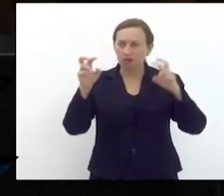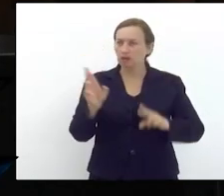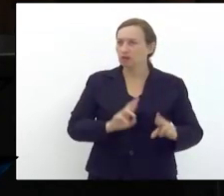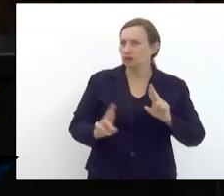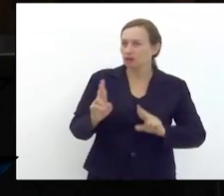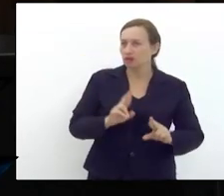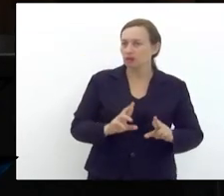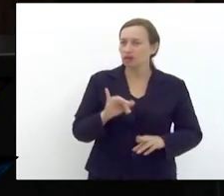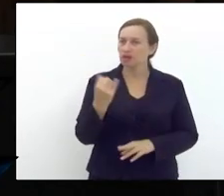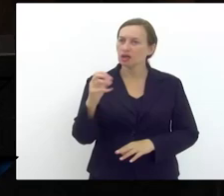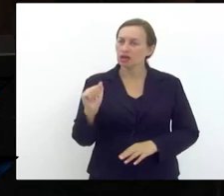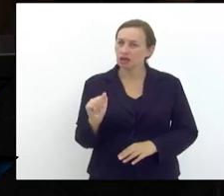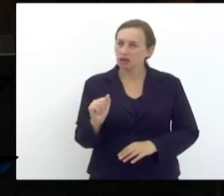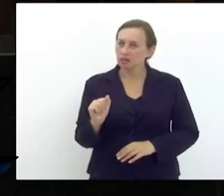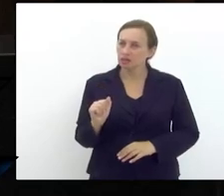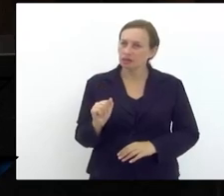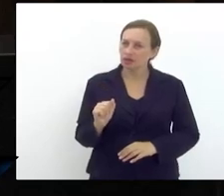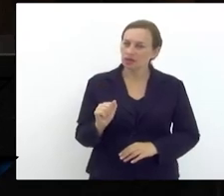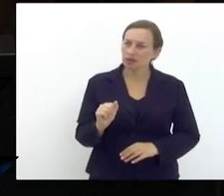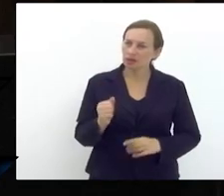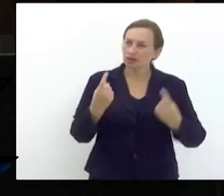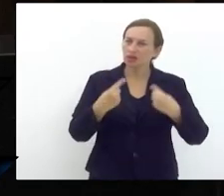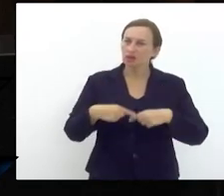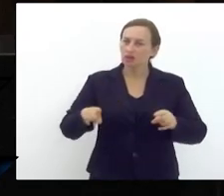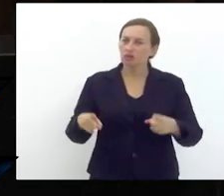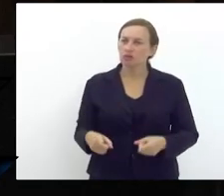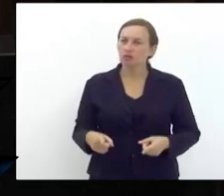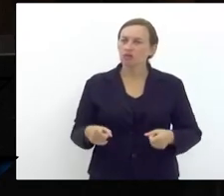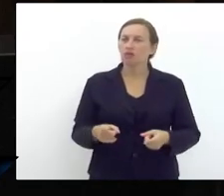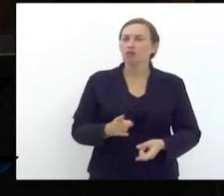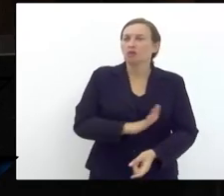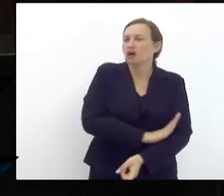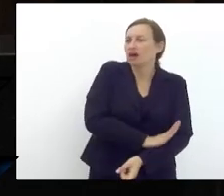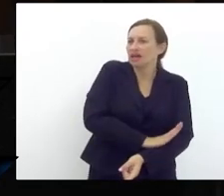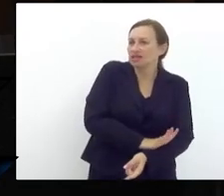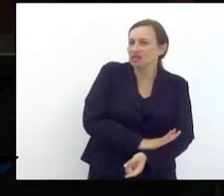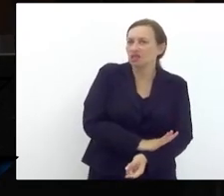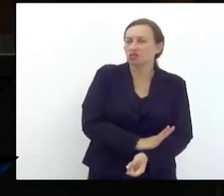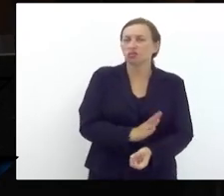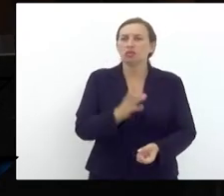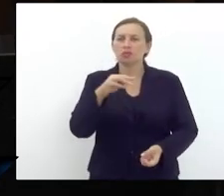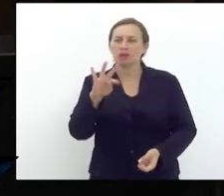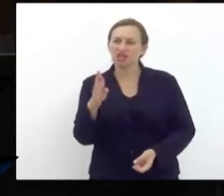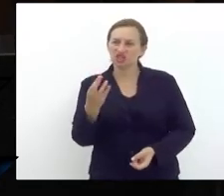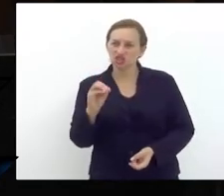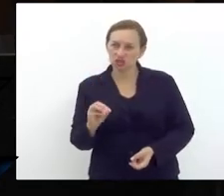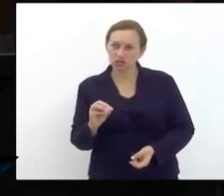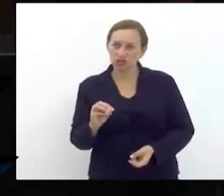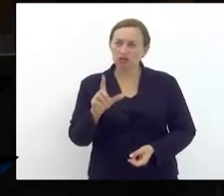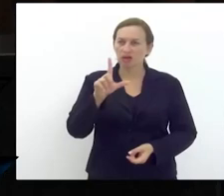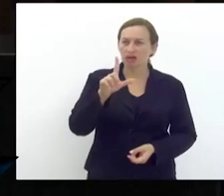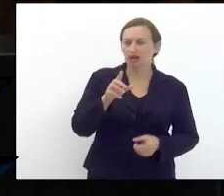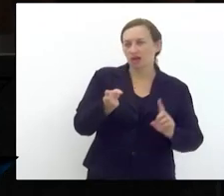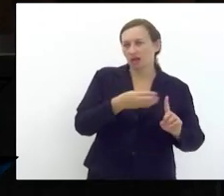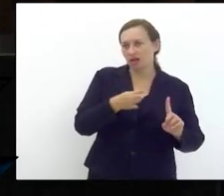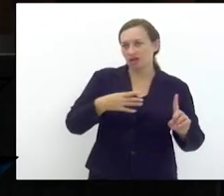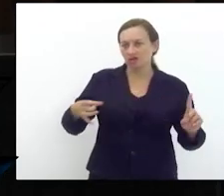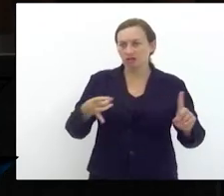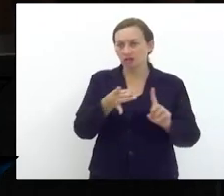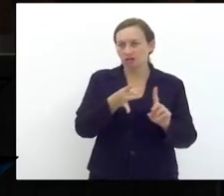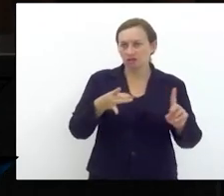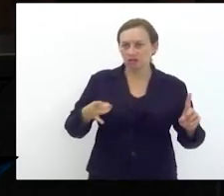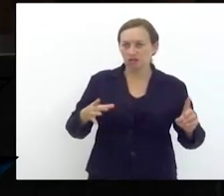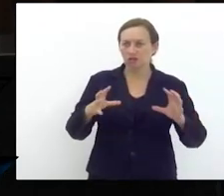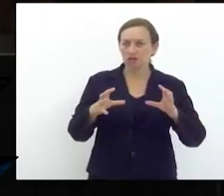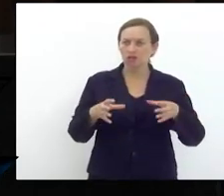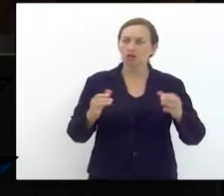relação às campanhas permanentes de combate ao racismo ao machismo e a lgbtfobia nos campos de